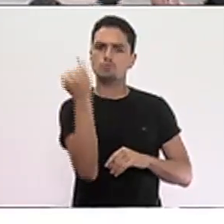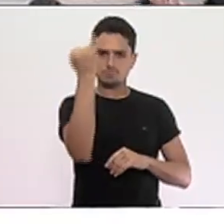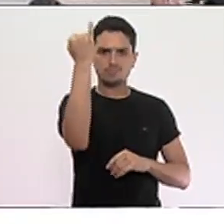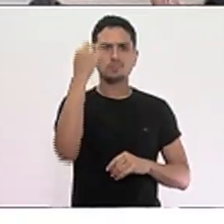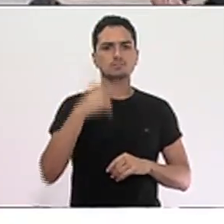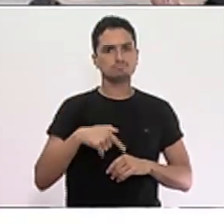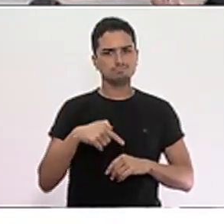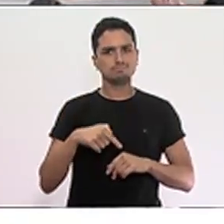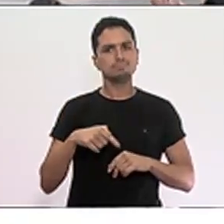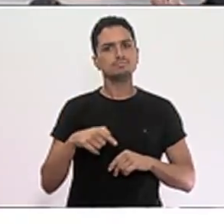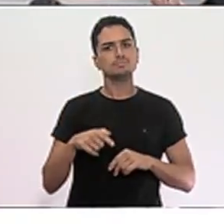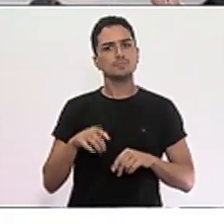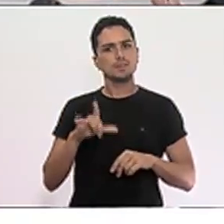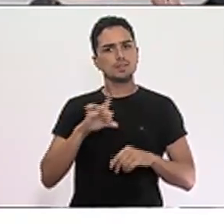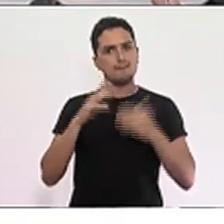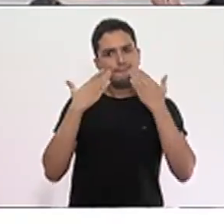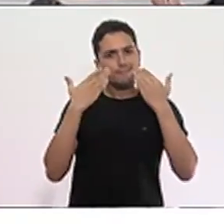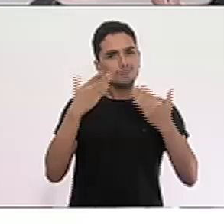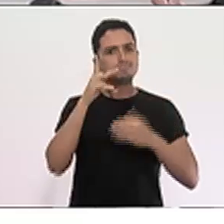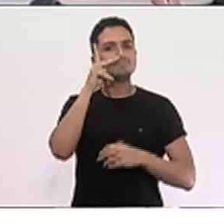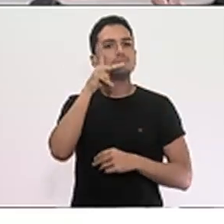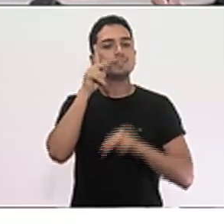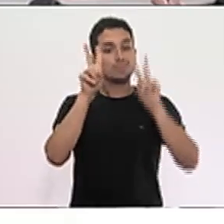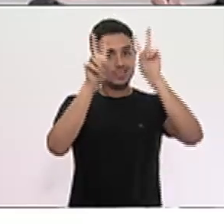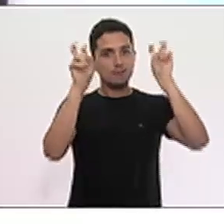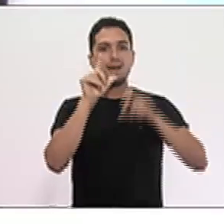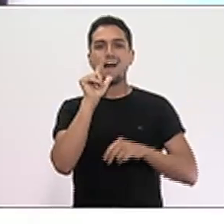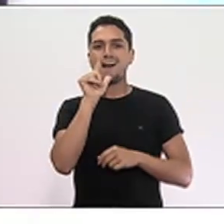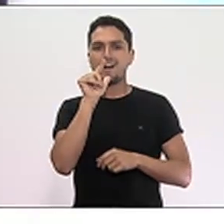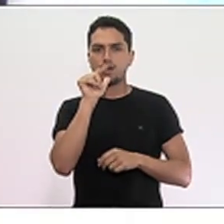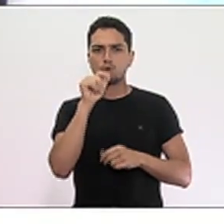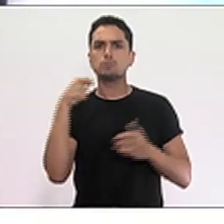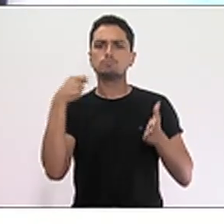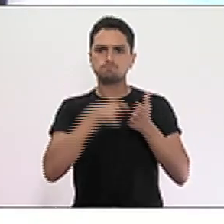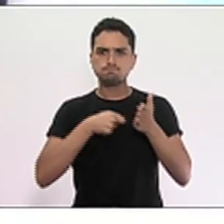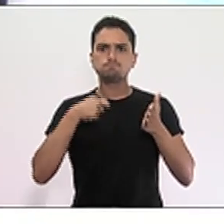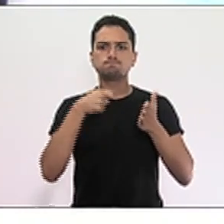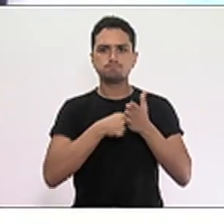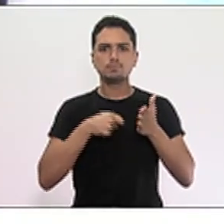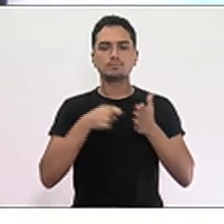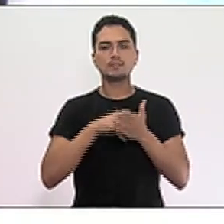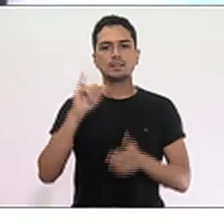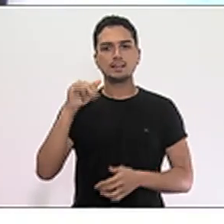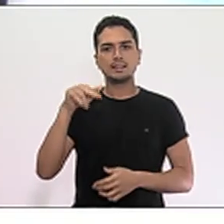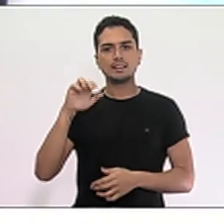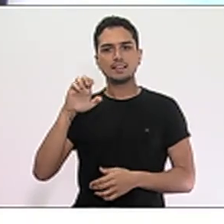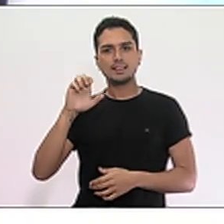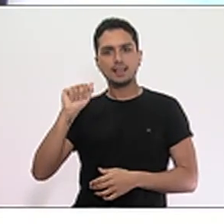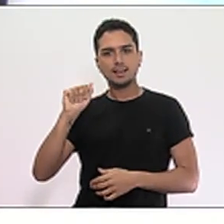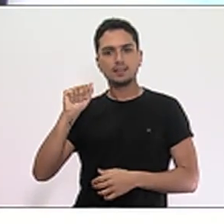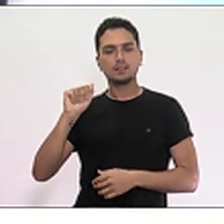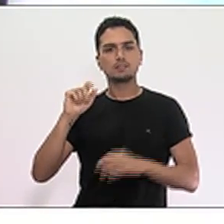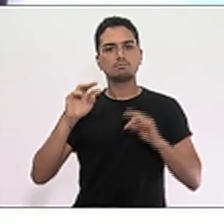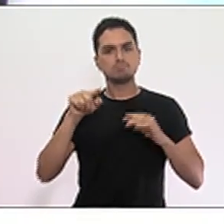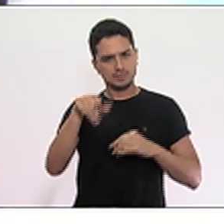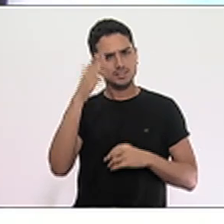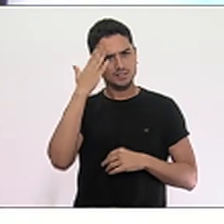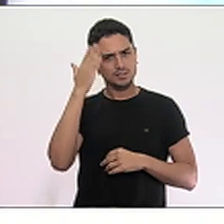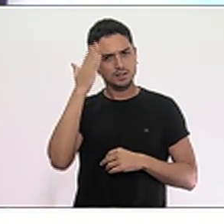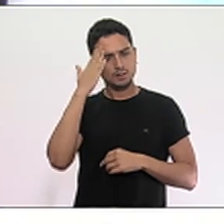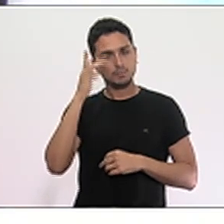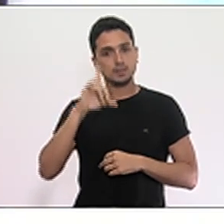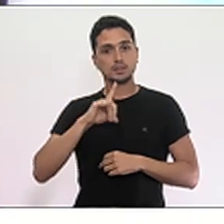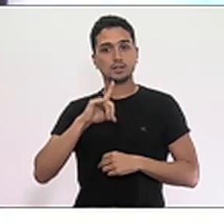da criação de uma frente parlamentar pelo tema, pela água. O INEA, como todos já sabem, tem uma